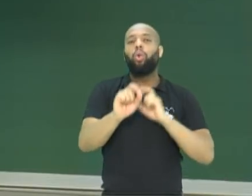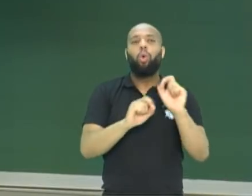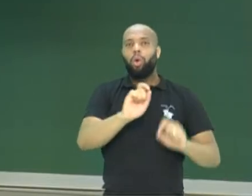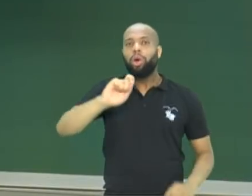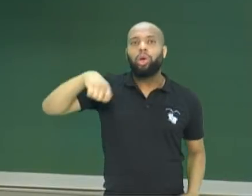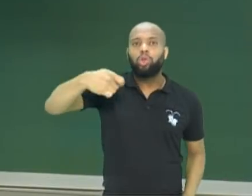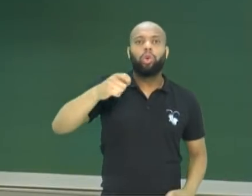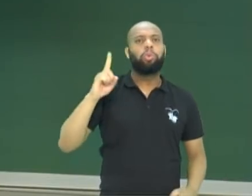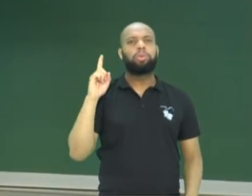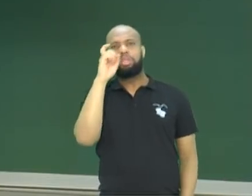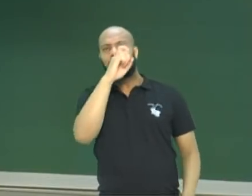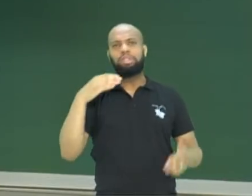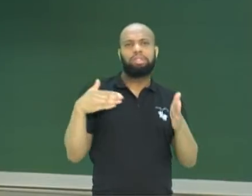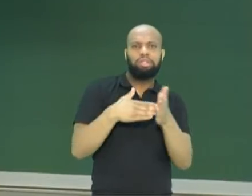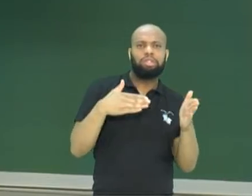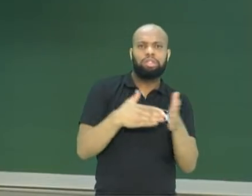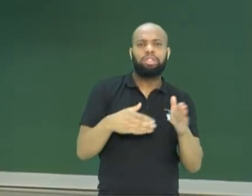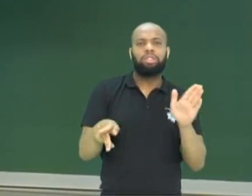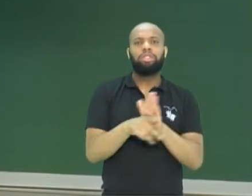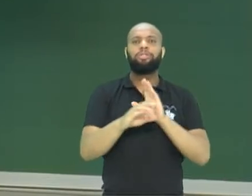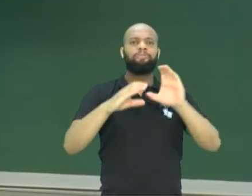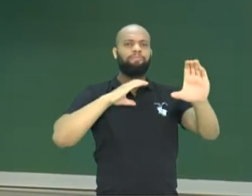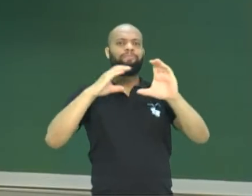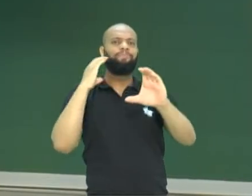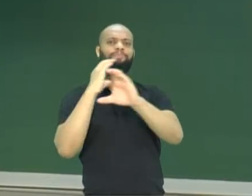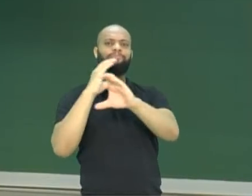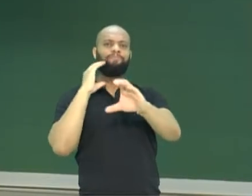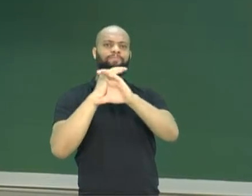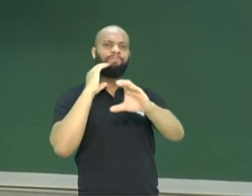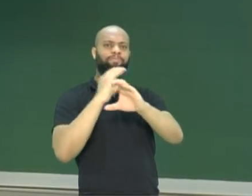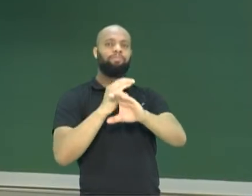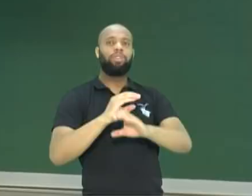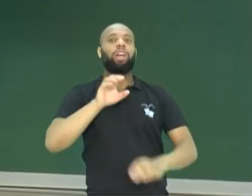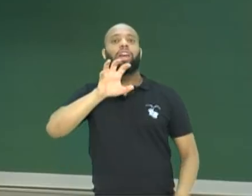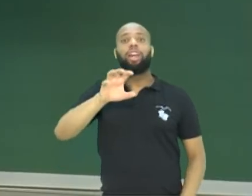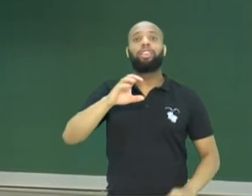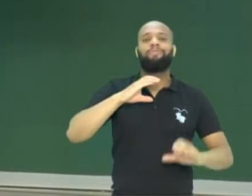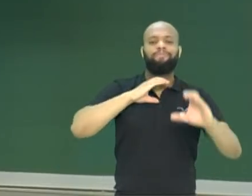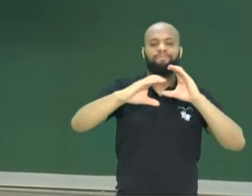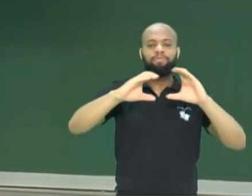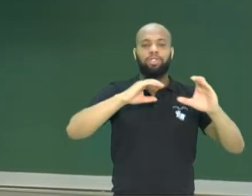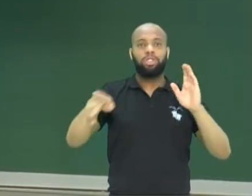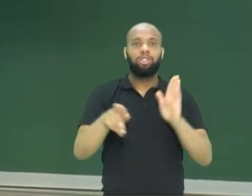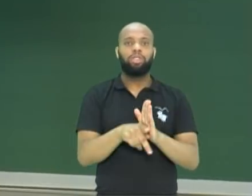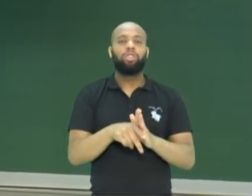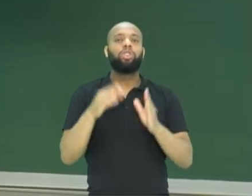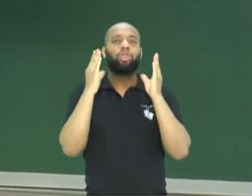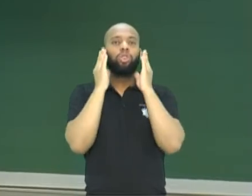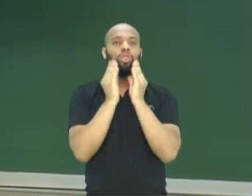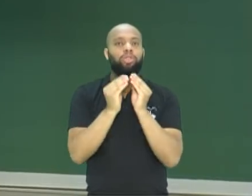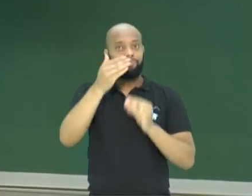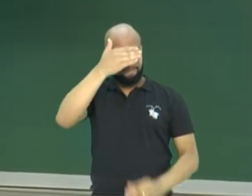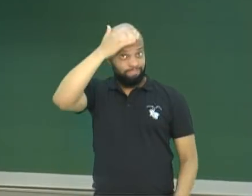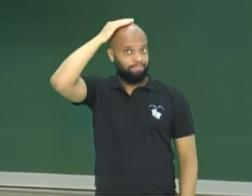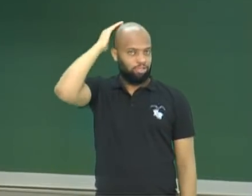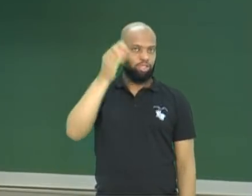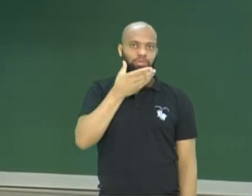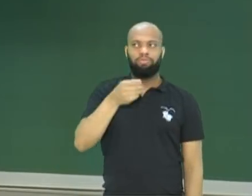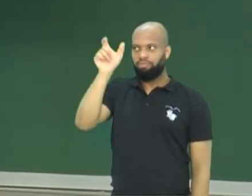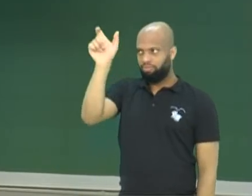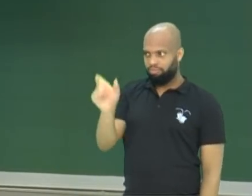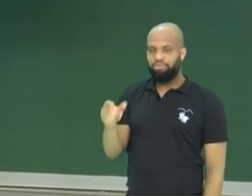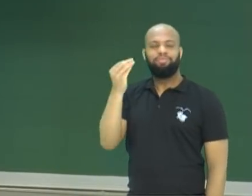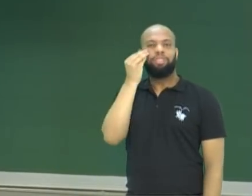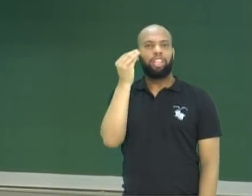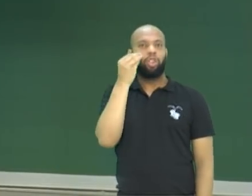a uma dificuldade muito grande de comunicação. Comunicação é essa que o Darwin, que nosso personagem,